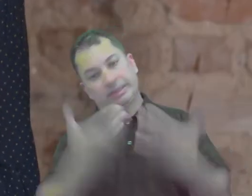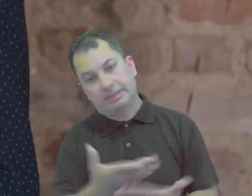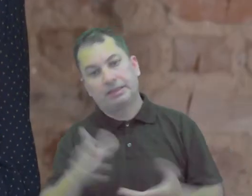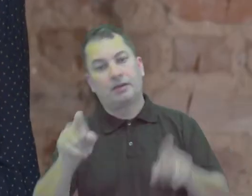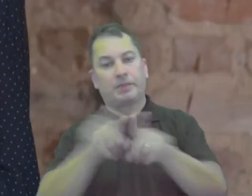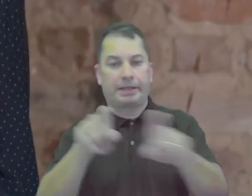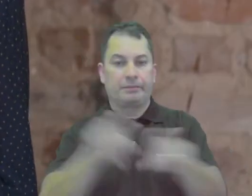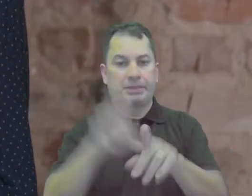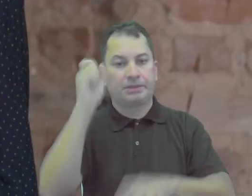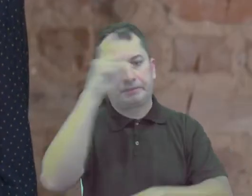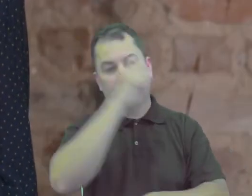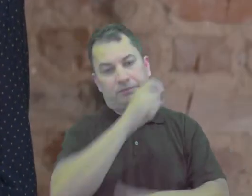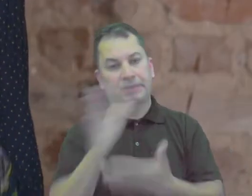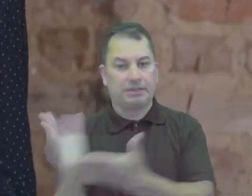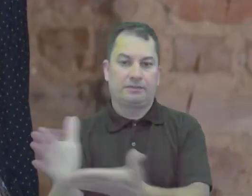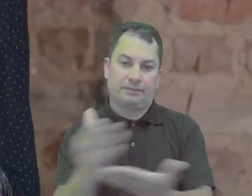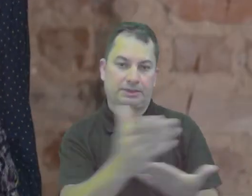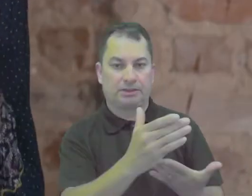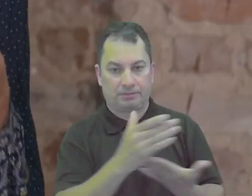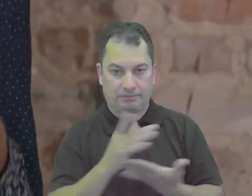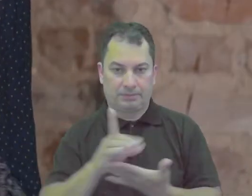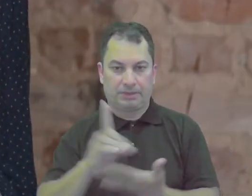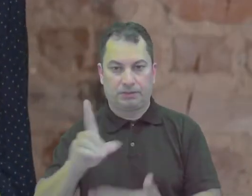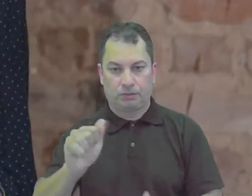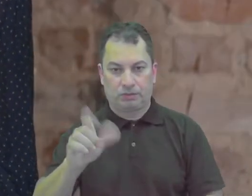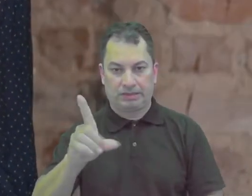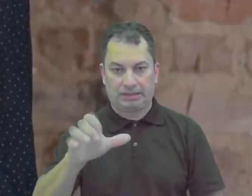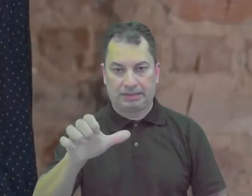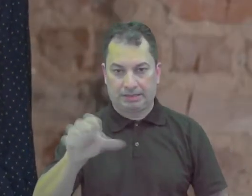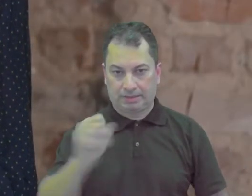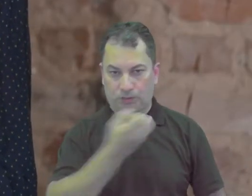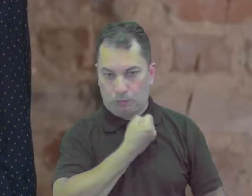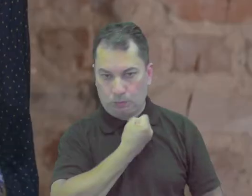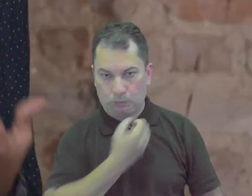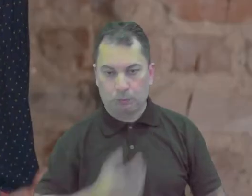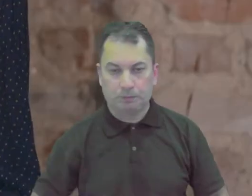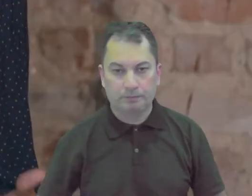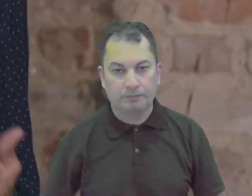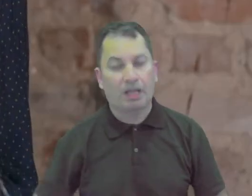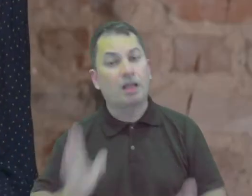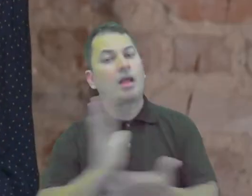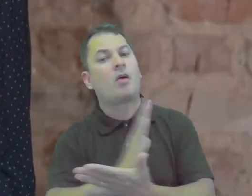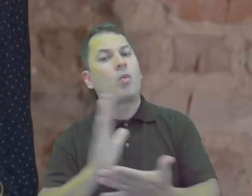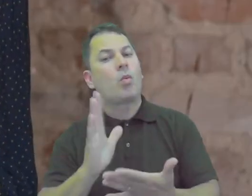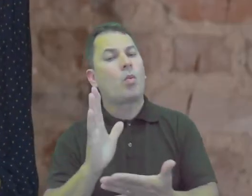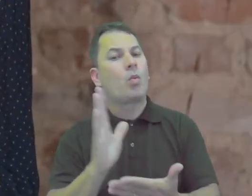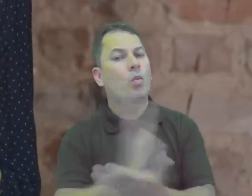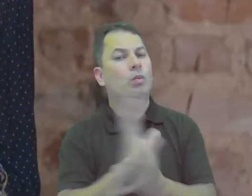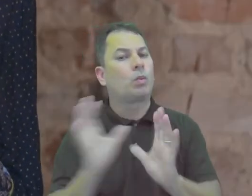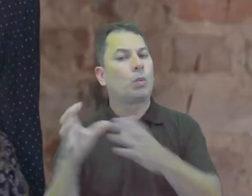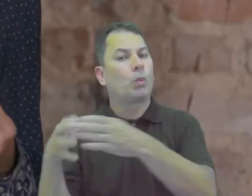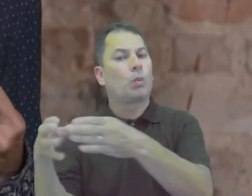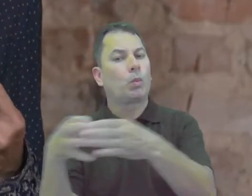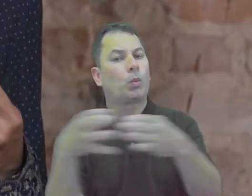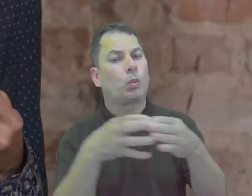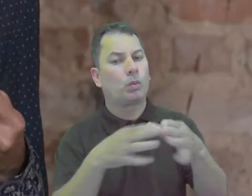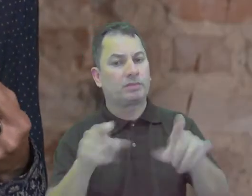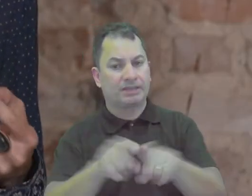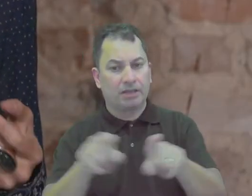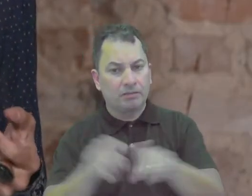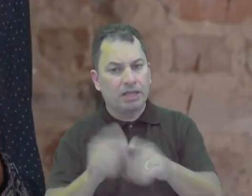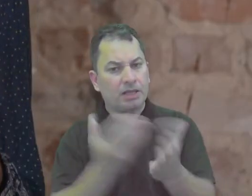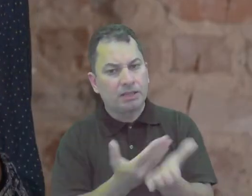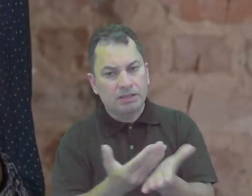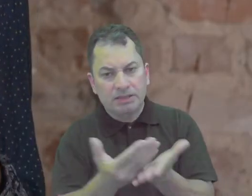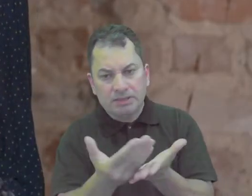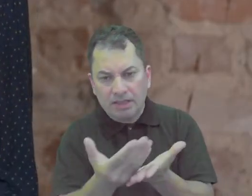de levantamento dessas informações. E aí também algumas organizações começaram a fazer esses